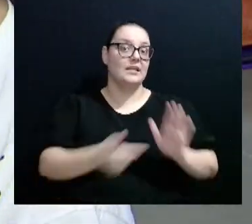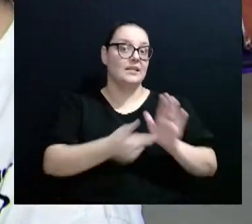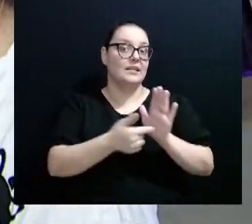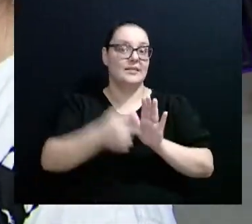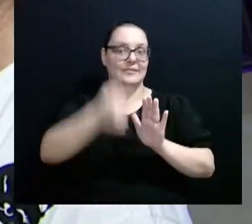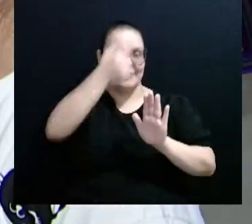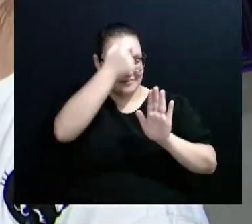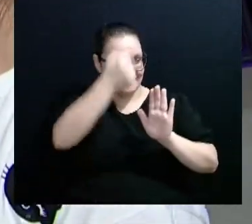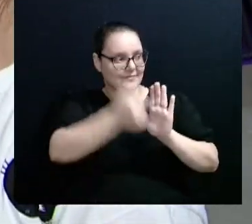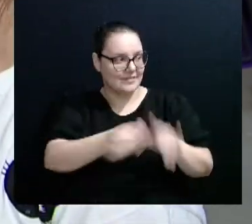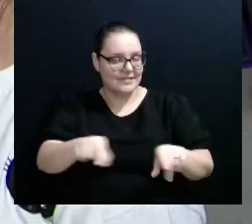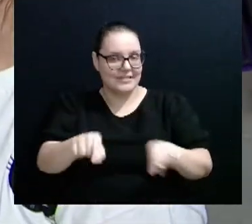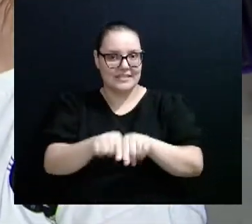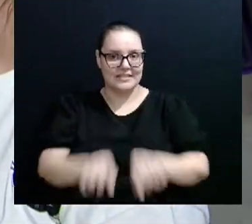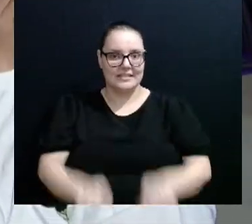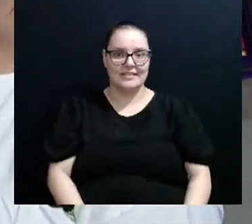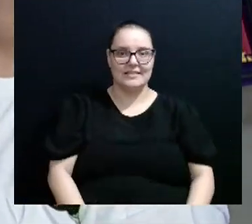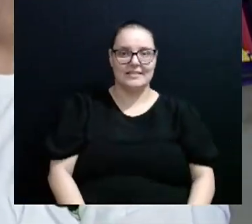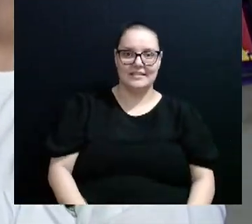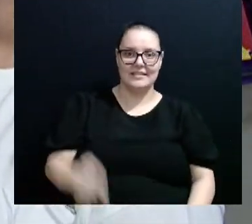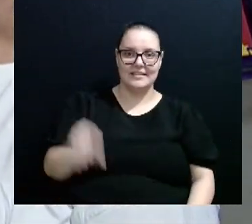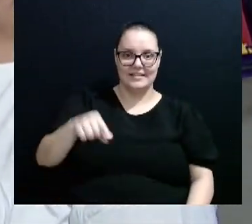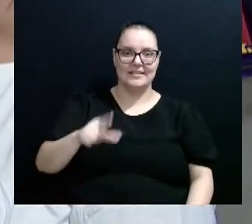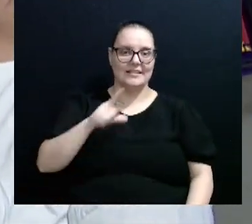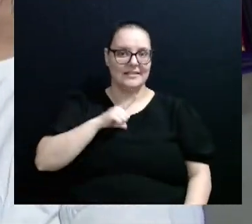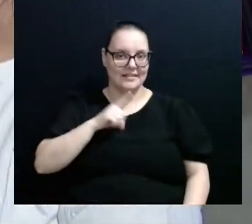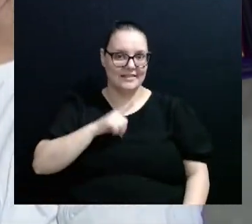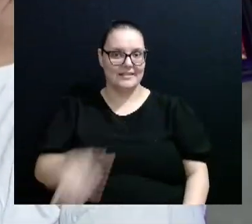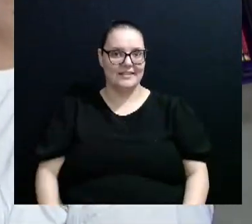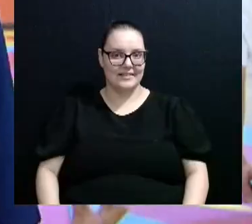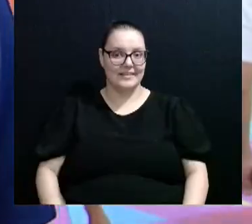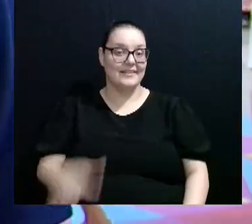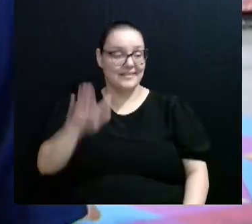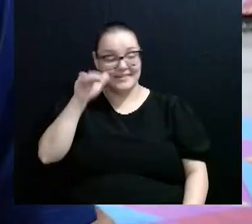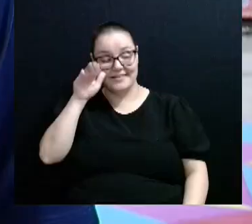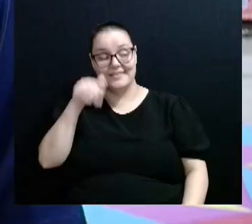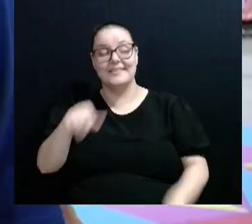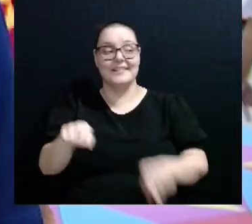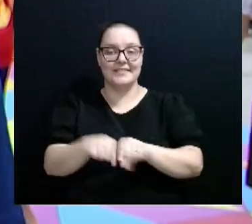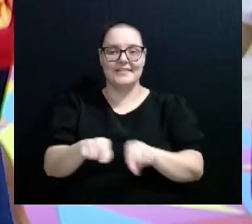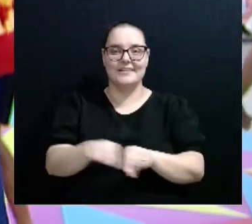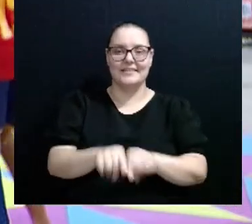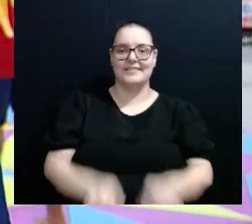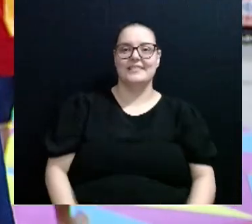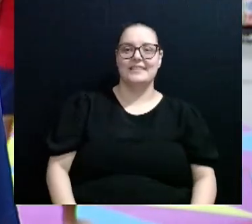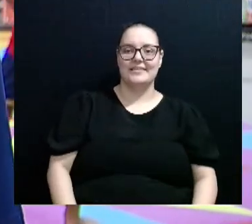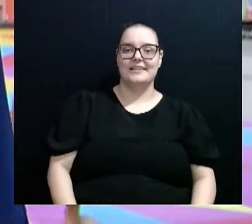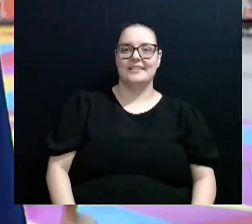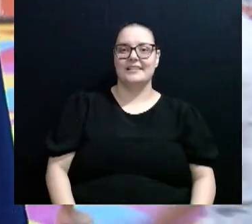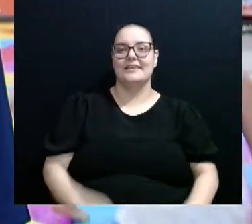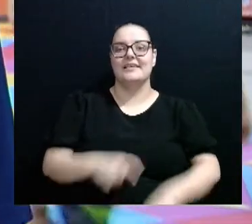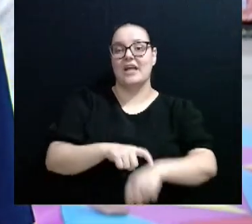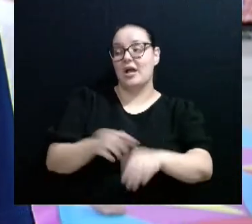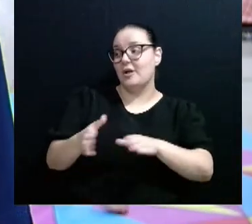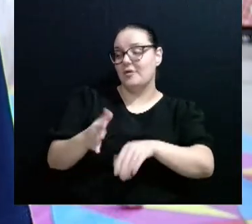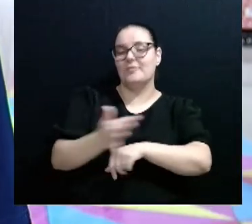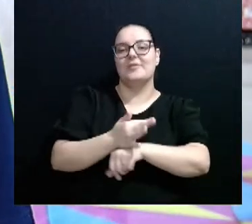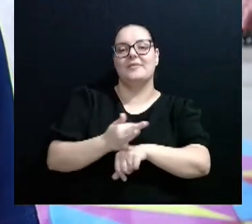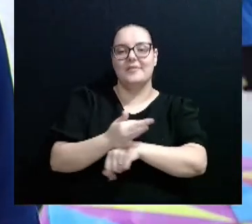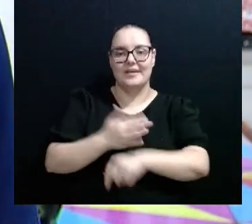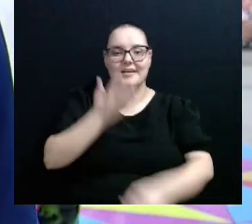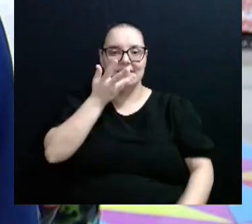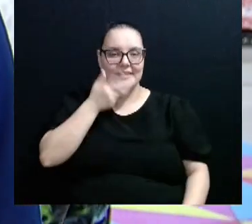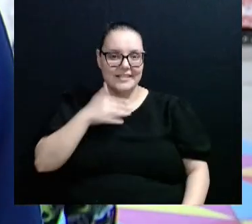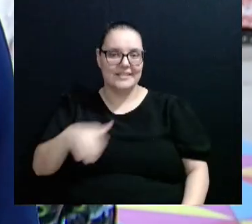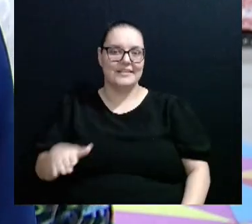artificial que tem aqui, que ela está muito curiosa para ver também. Né? Período de férias, com as crianças também de férias escolares,